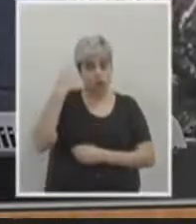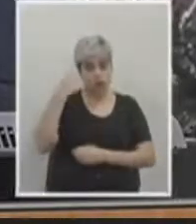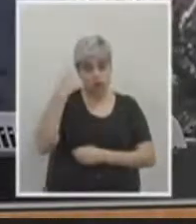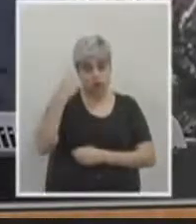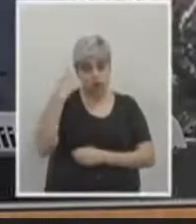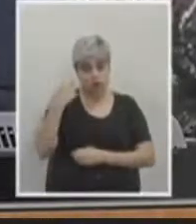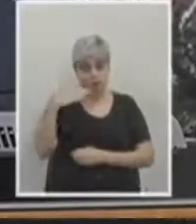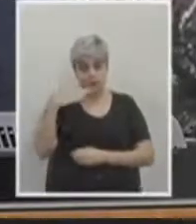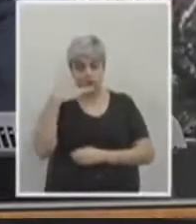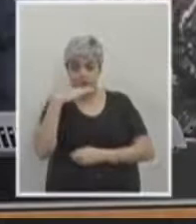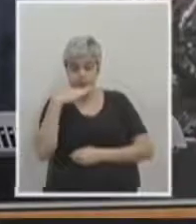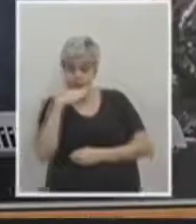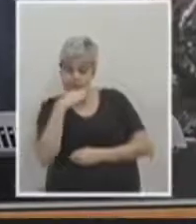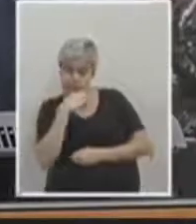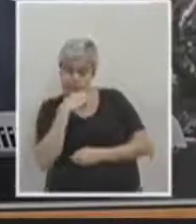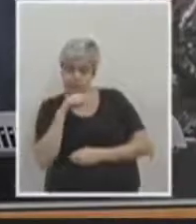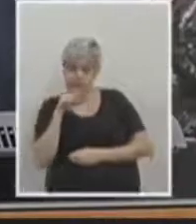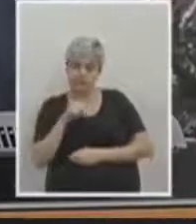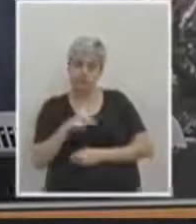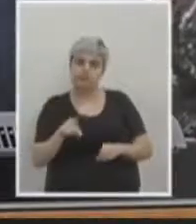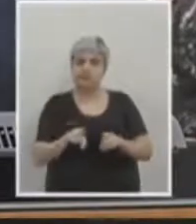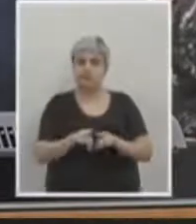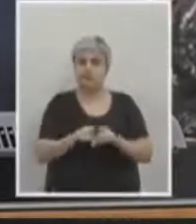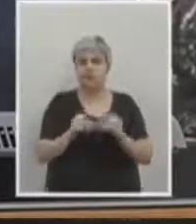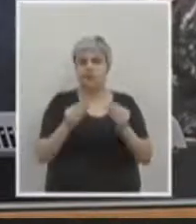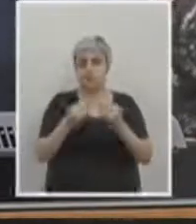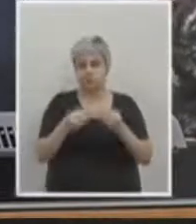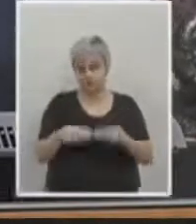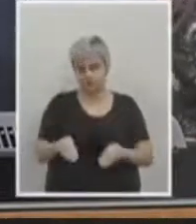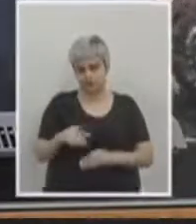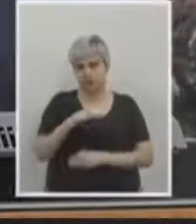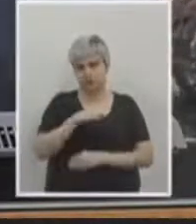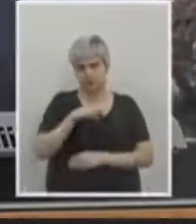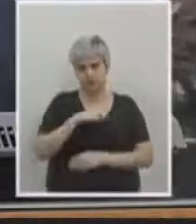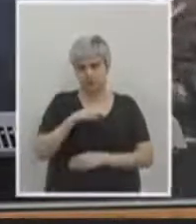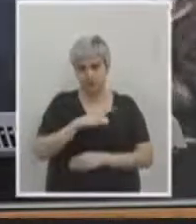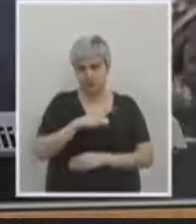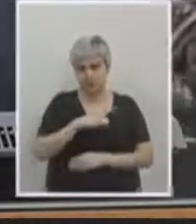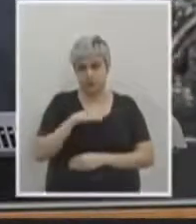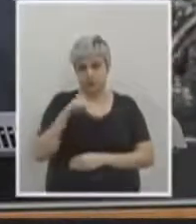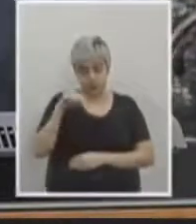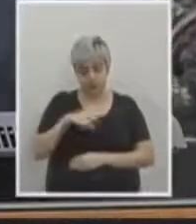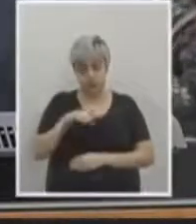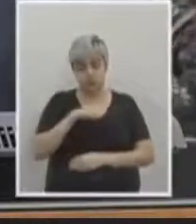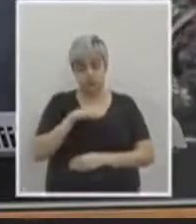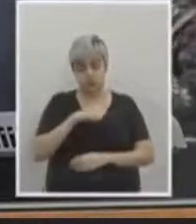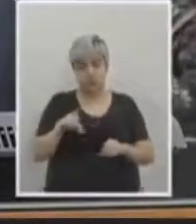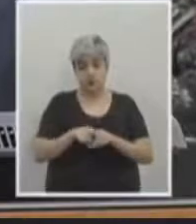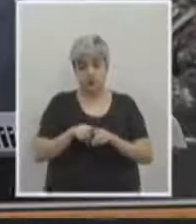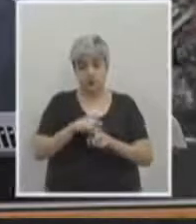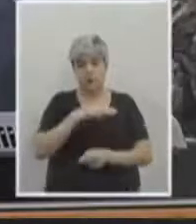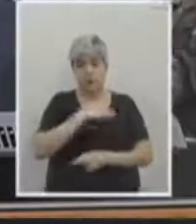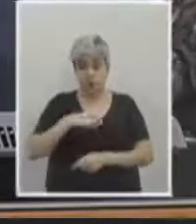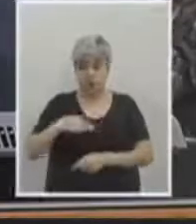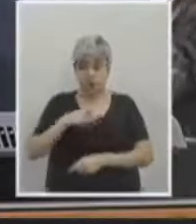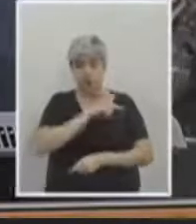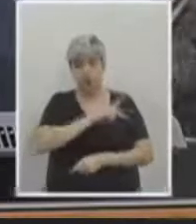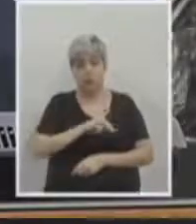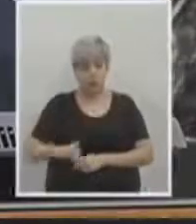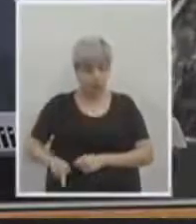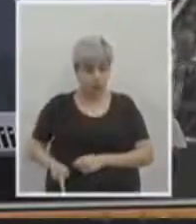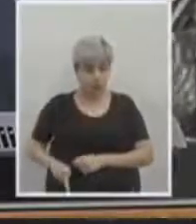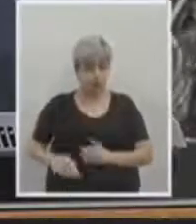entendeu da mesma forma que a Procuradoria. E eu estou também aqui com o parecer do Ministério Público. Então, eu queria dizer